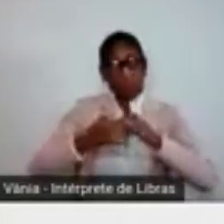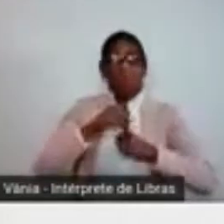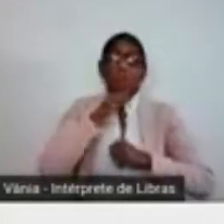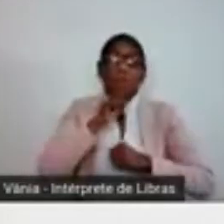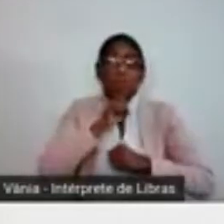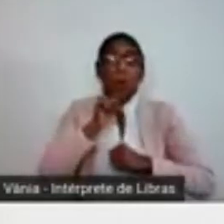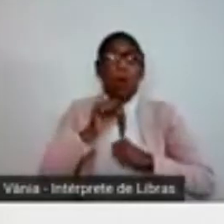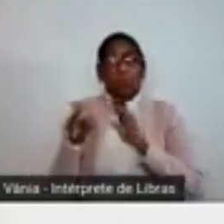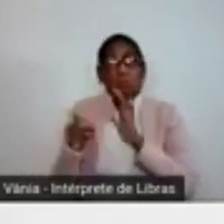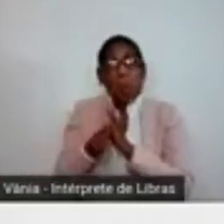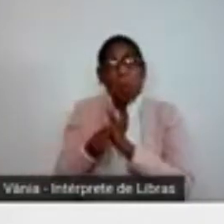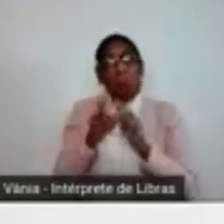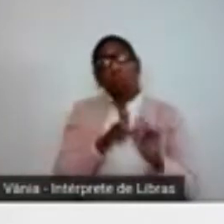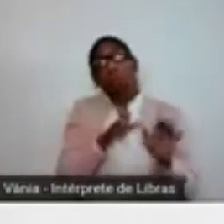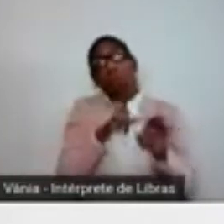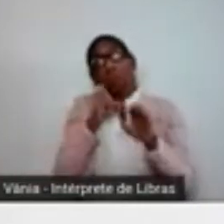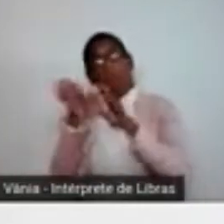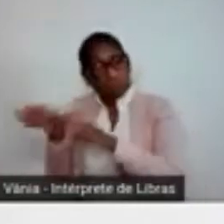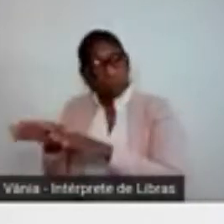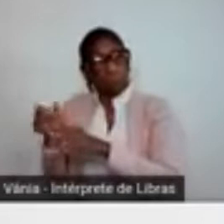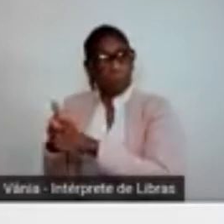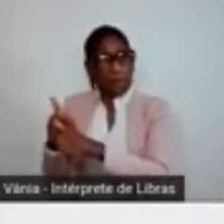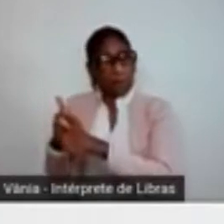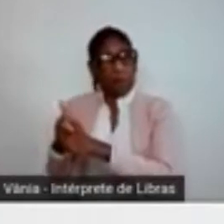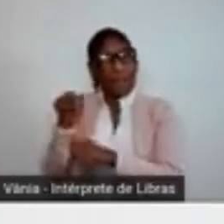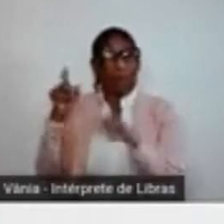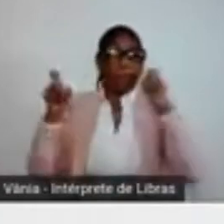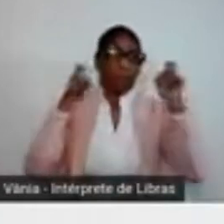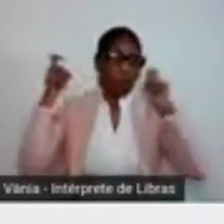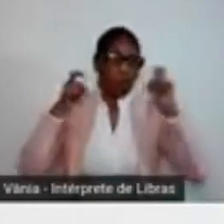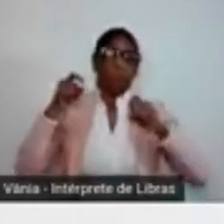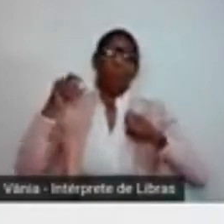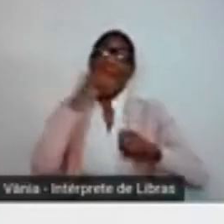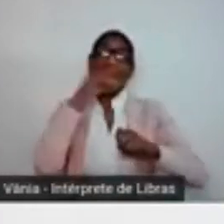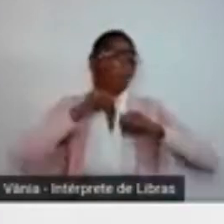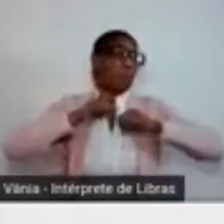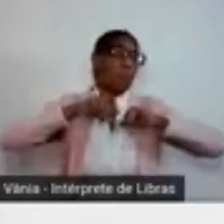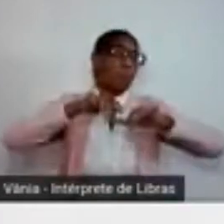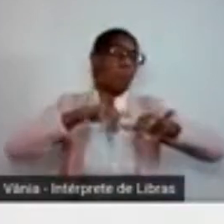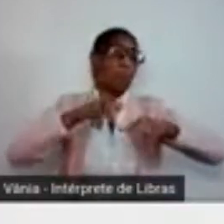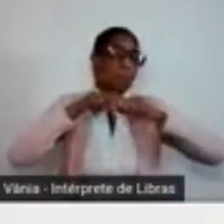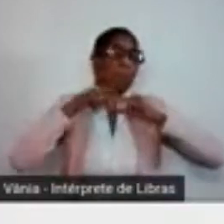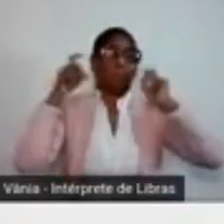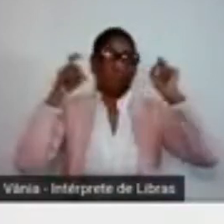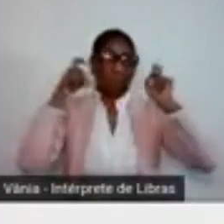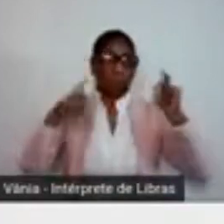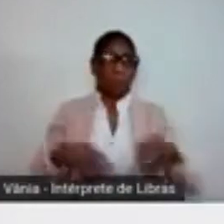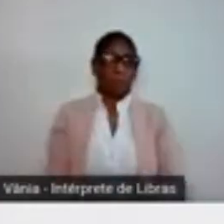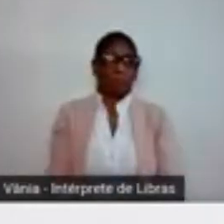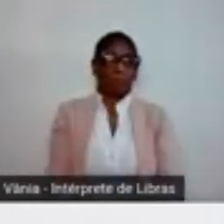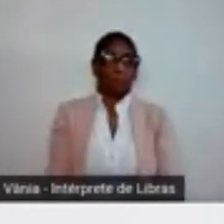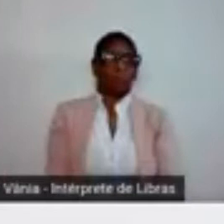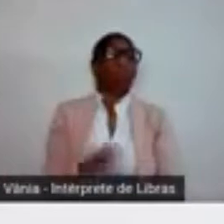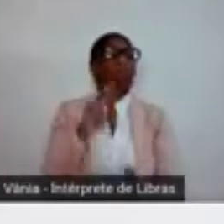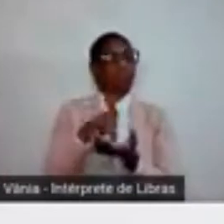da região de missioneira, e que preocupa pela velocidade com que tem aumentado. Bem